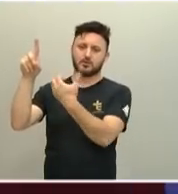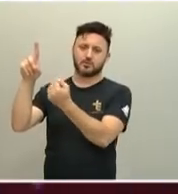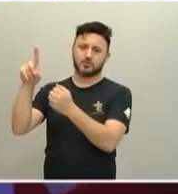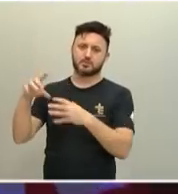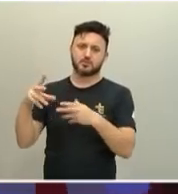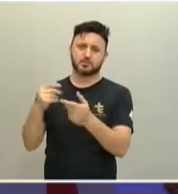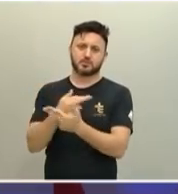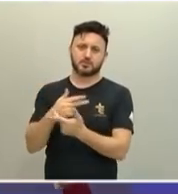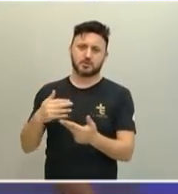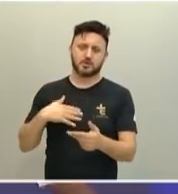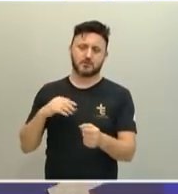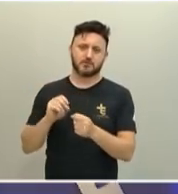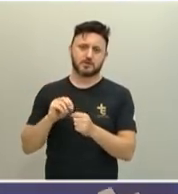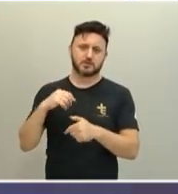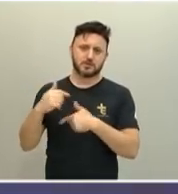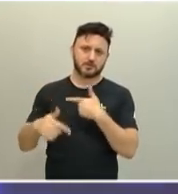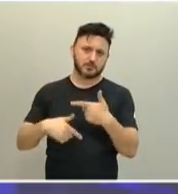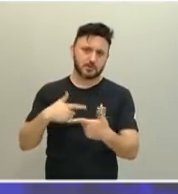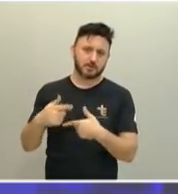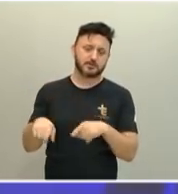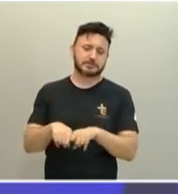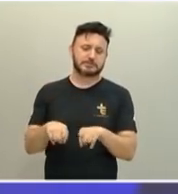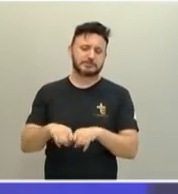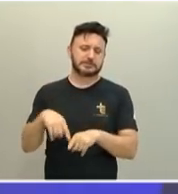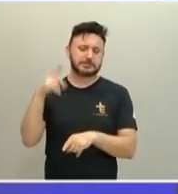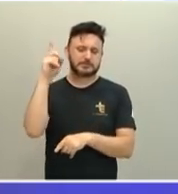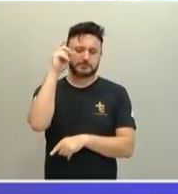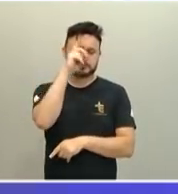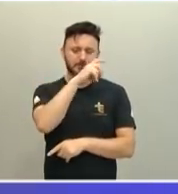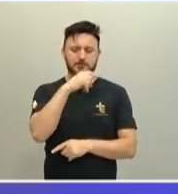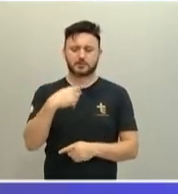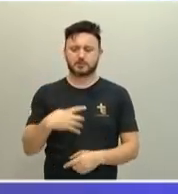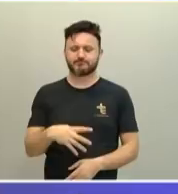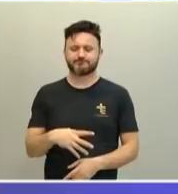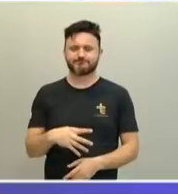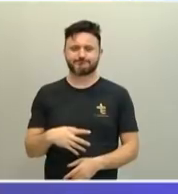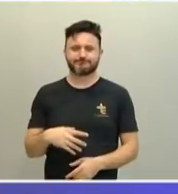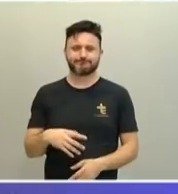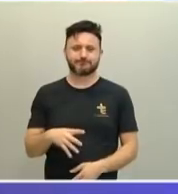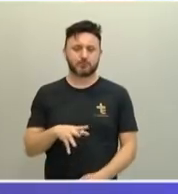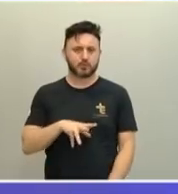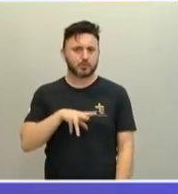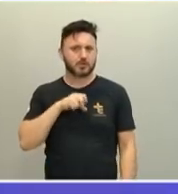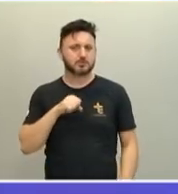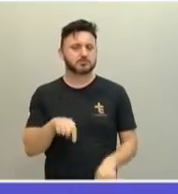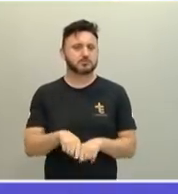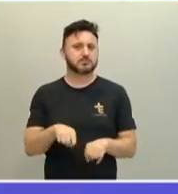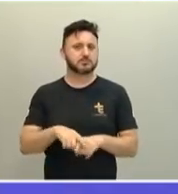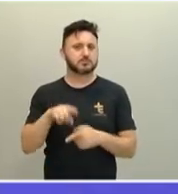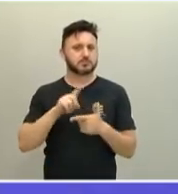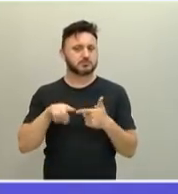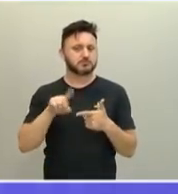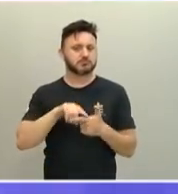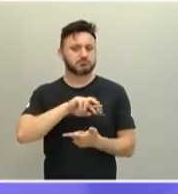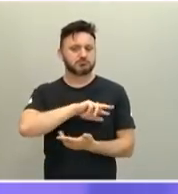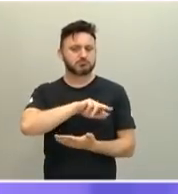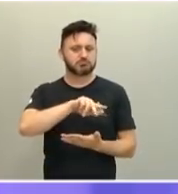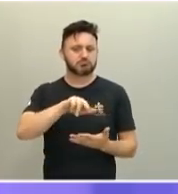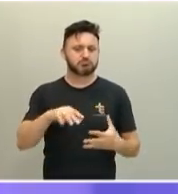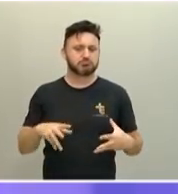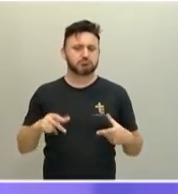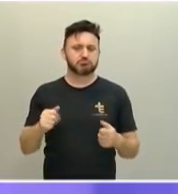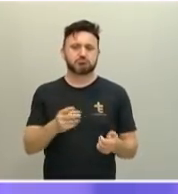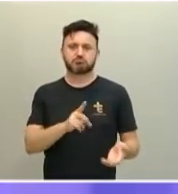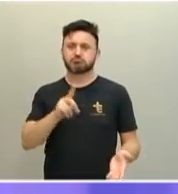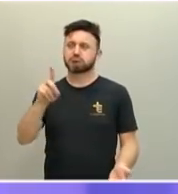estou endereçando a ti, mãe. Até as minhas lágrimas, minha respiração, a minha alma, tudo está endereçado a ti, porque